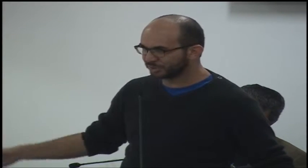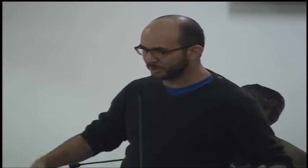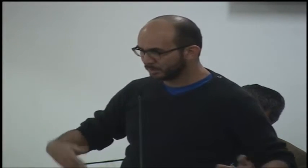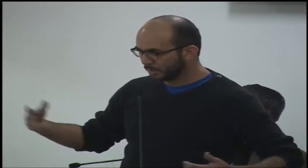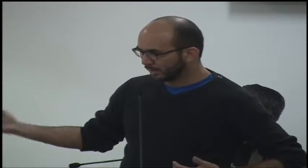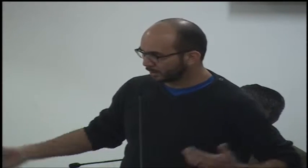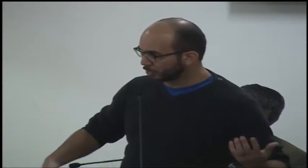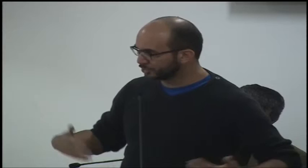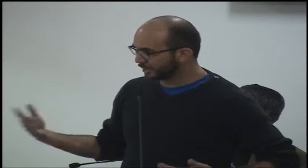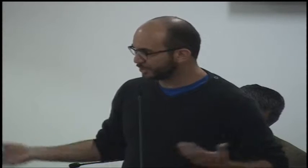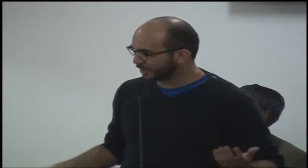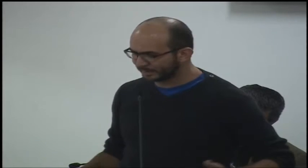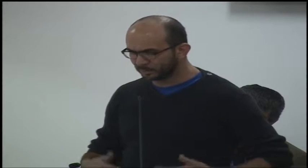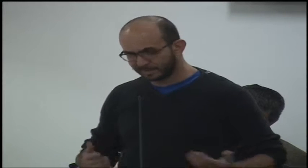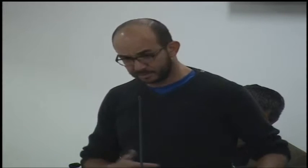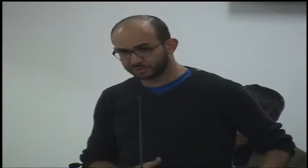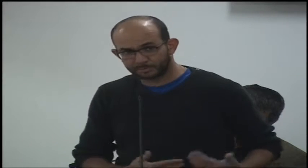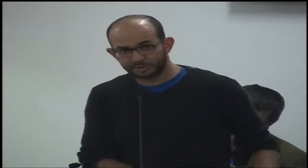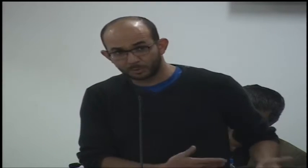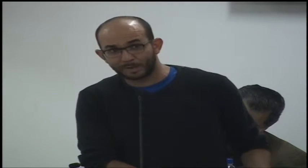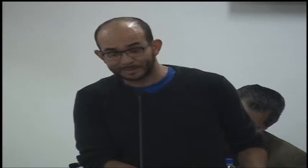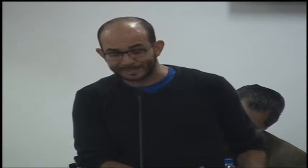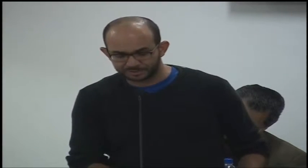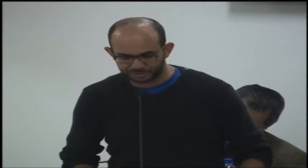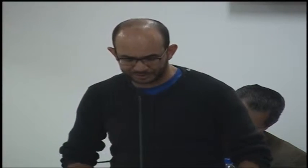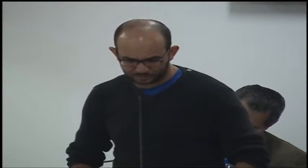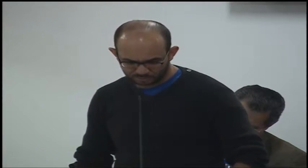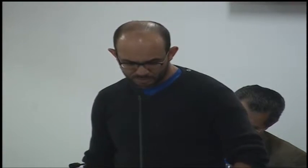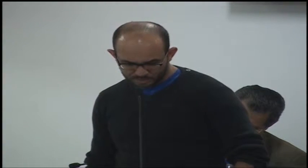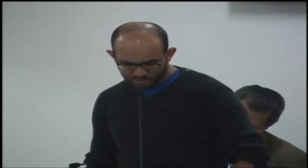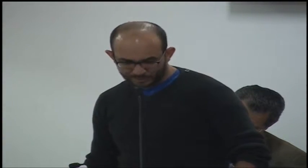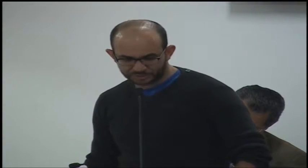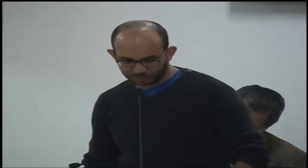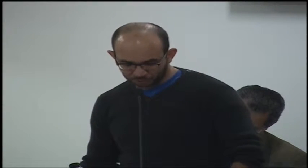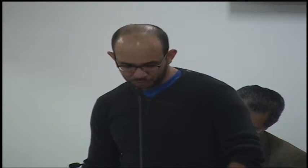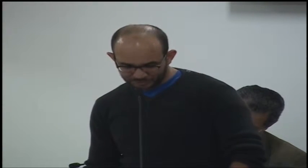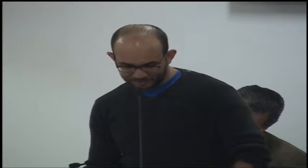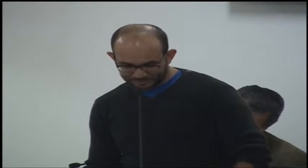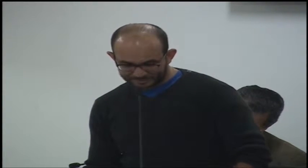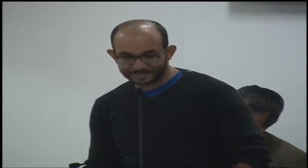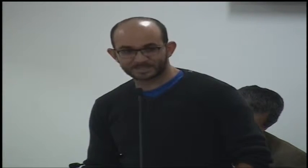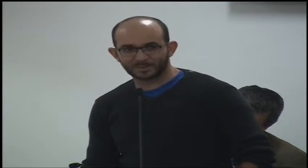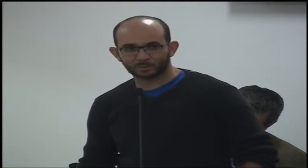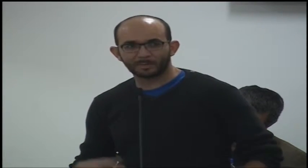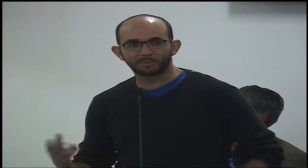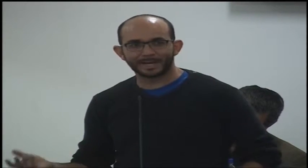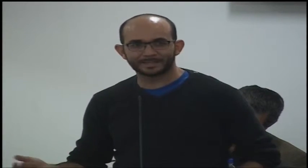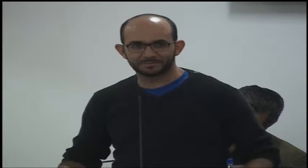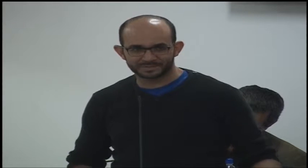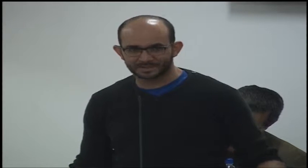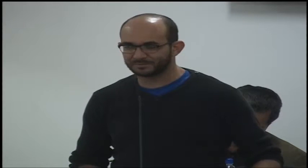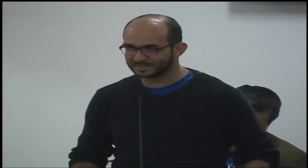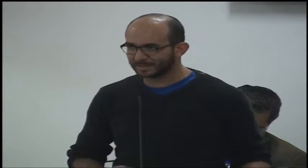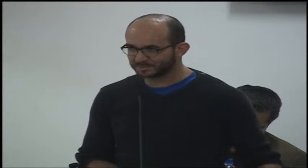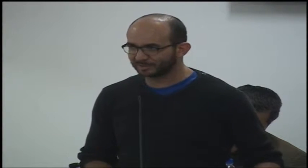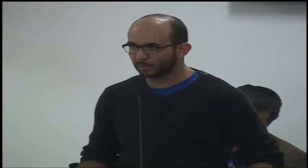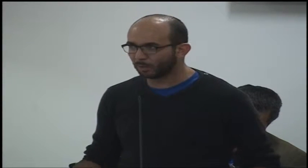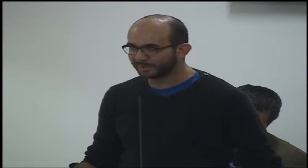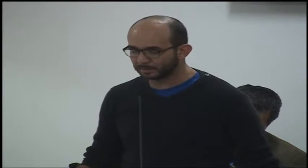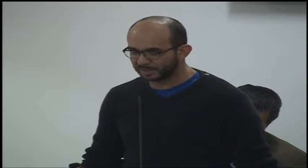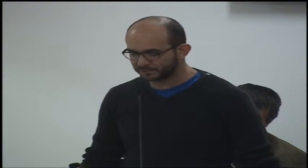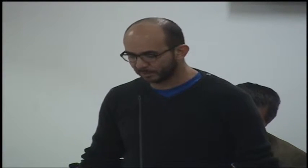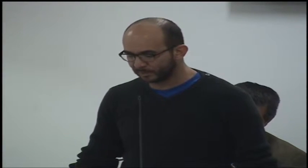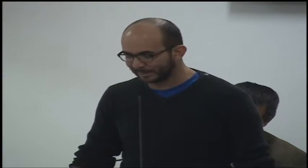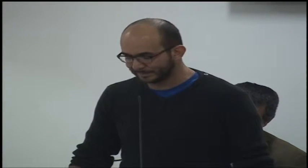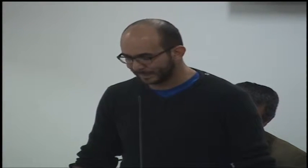chamam de ideologia de gênero, mas eu chamo de igualdade de gênero, eu acho que tudo que diz respeito à mulher deve dizer respeito ao